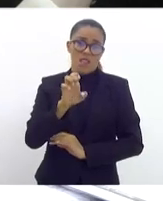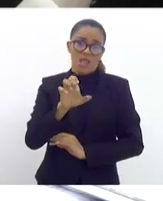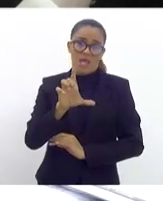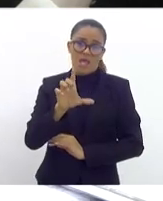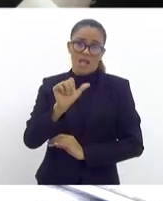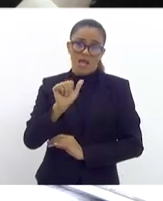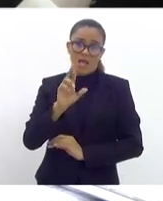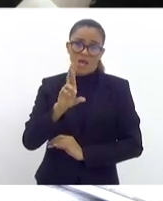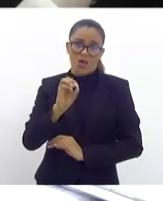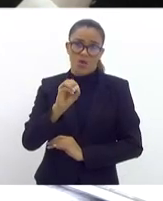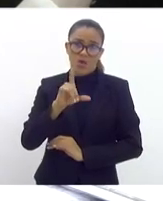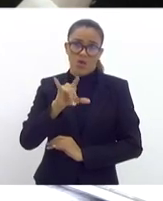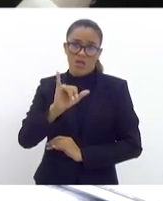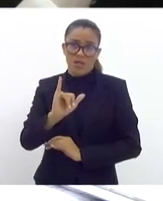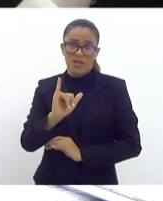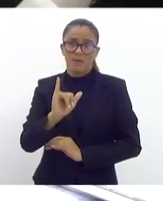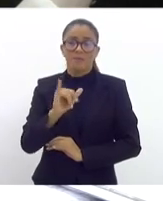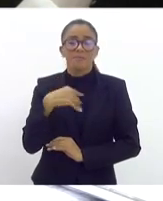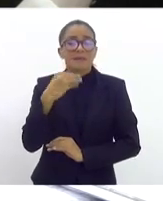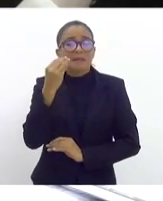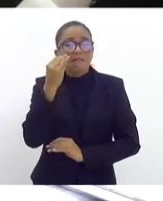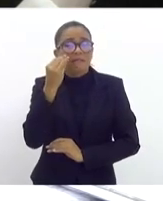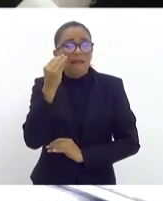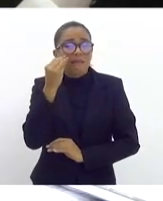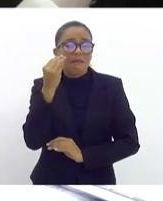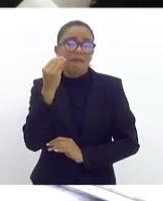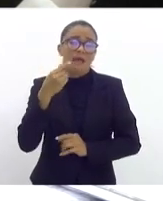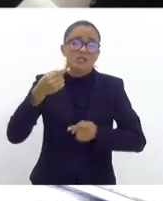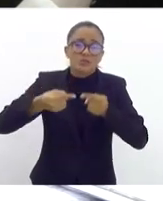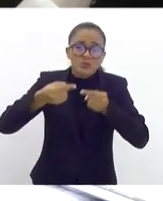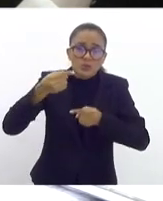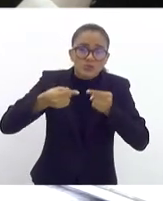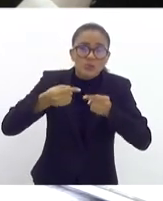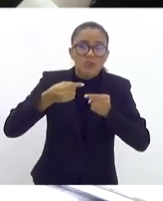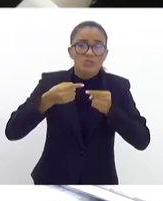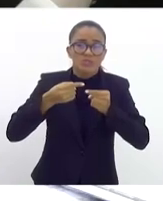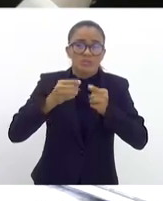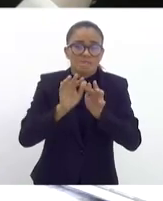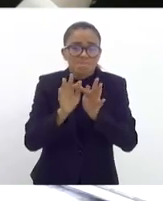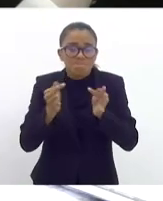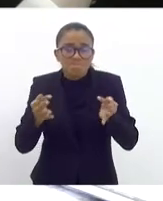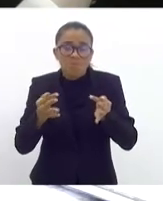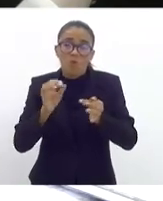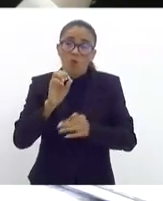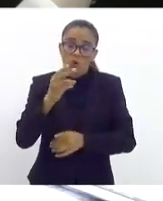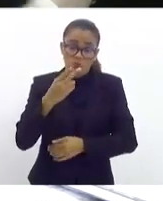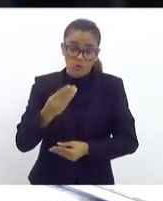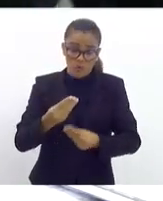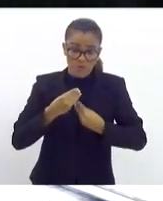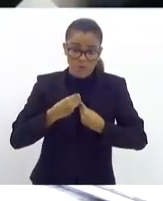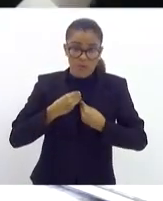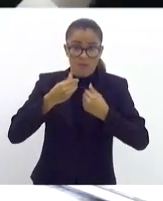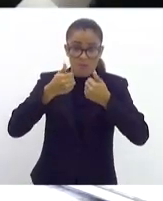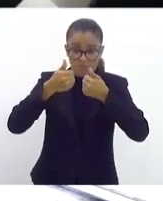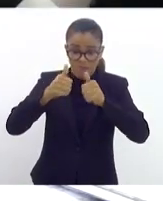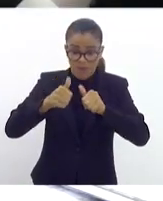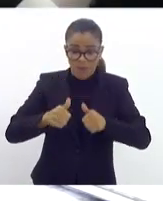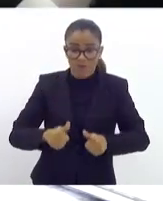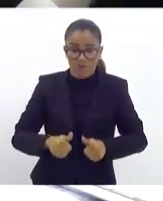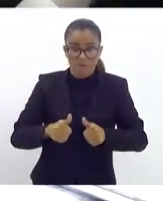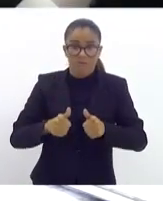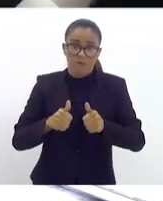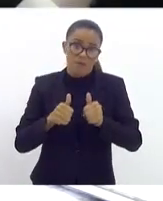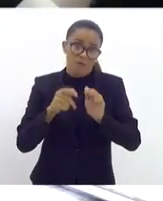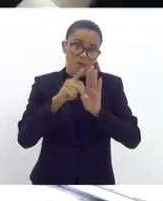para tentar superar ou então se vossa excelência me concedesse vista para mim tentar fazer